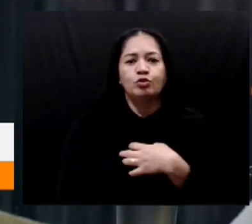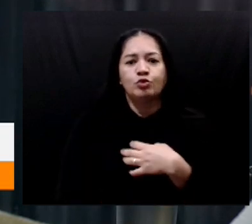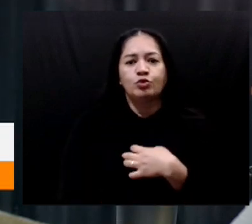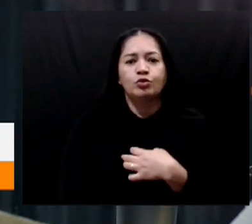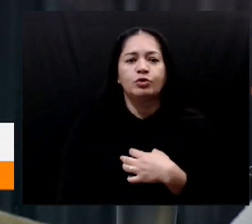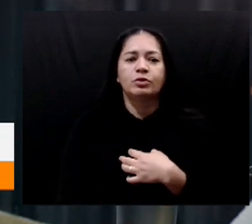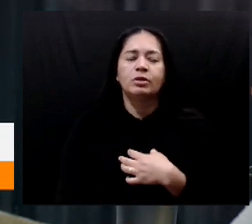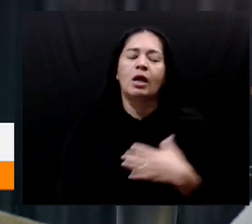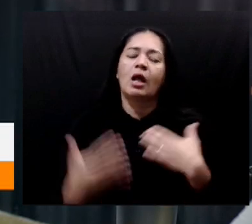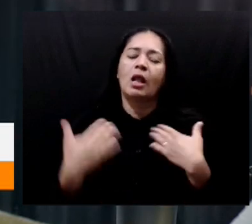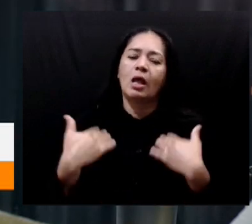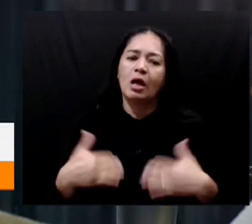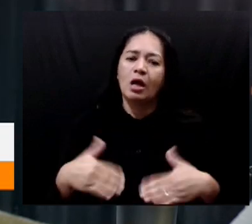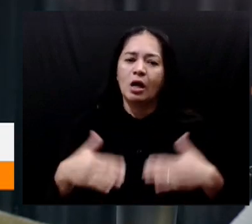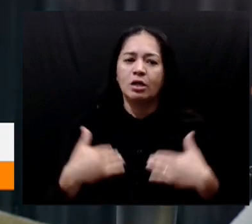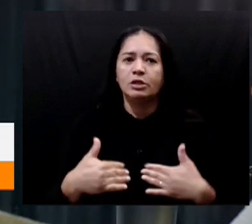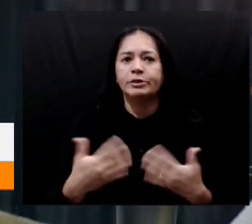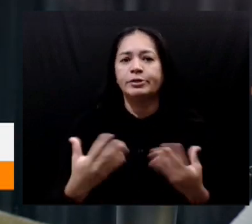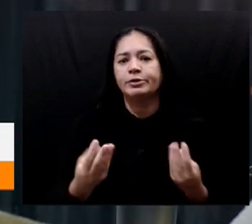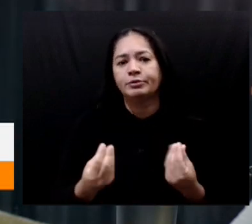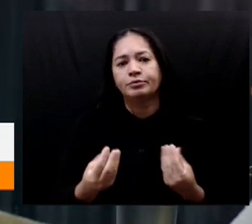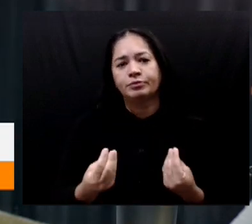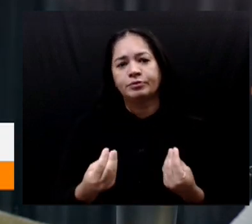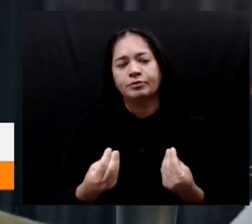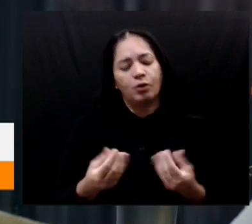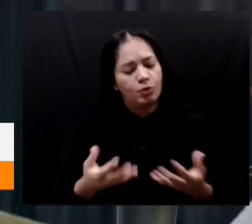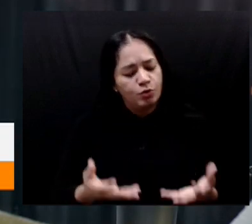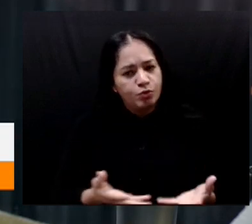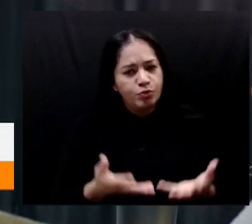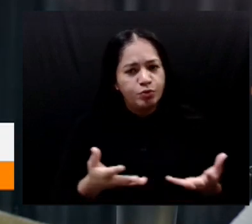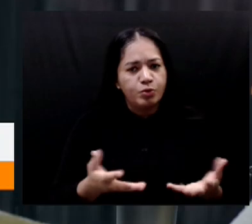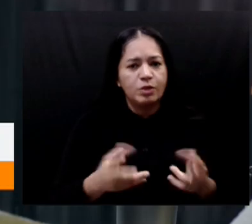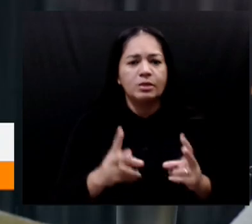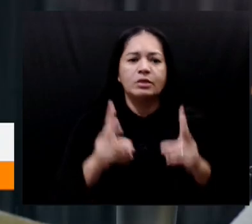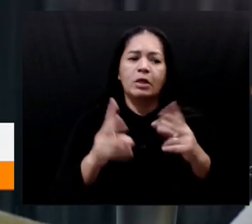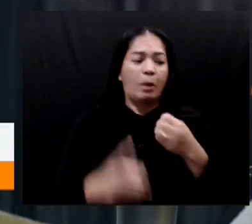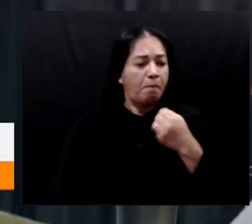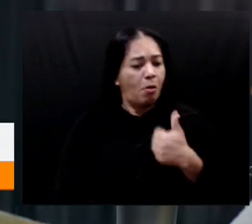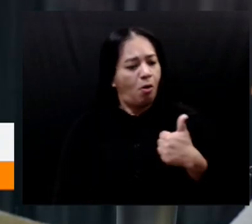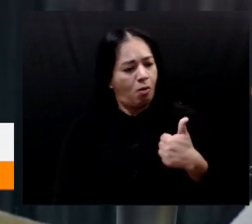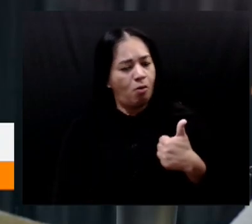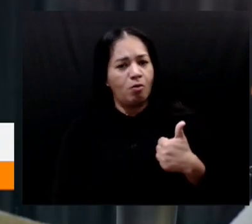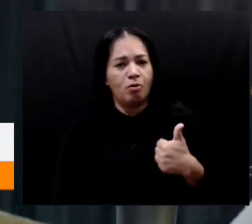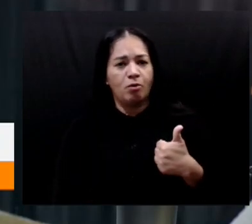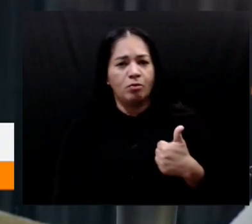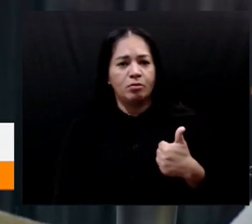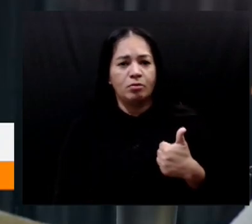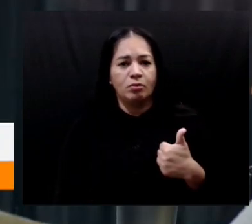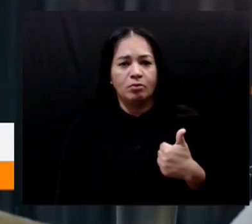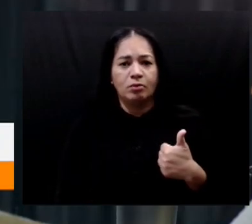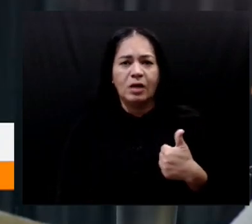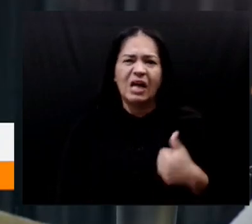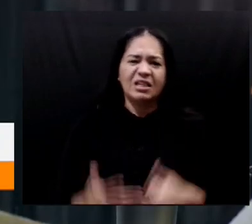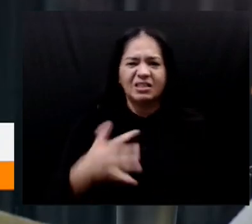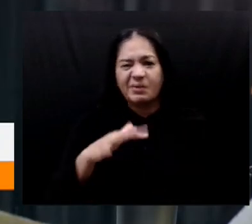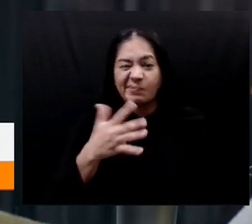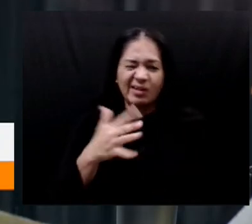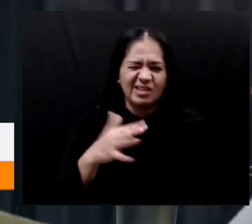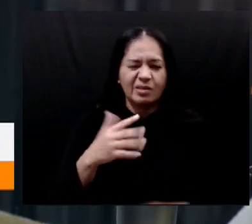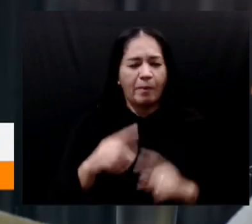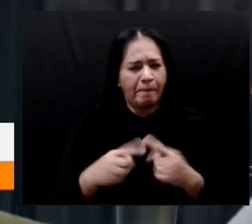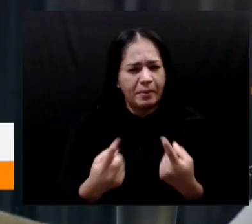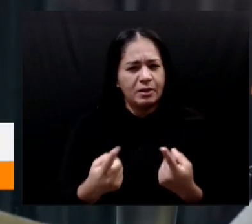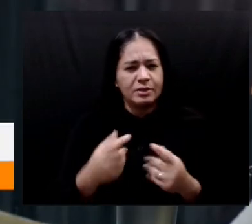tranquila, no sentido de reforçar sempre: "Que bom", mesmo que não esteja tão bom, né, ele vai